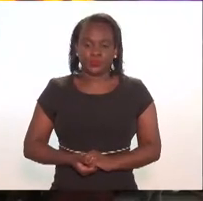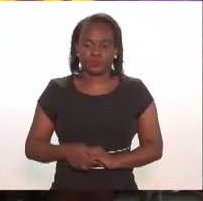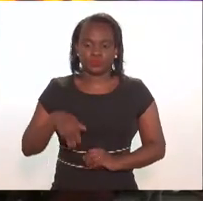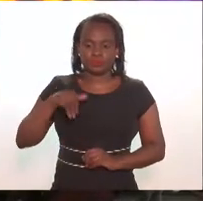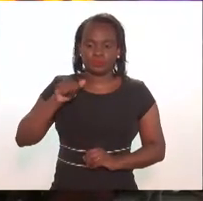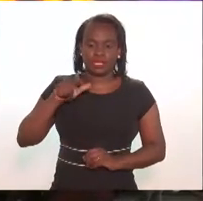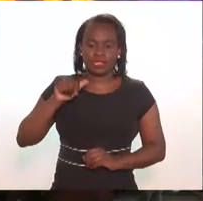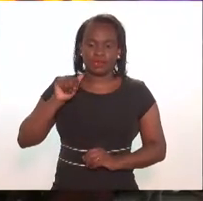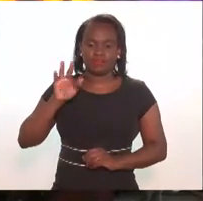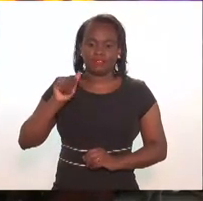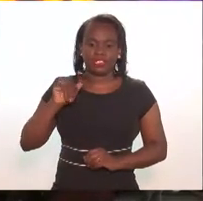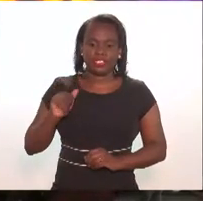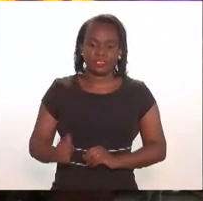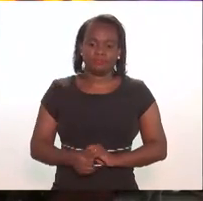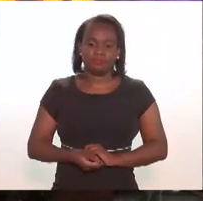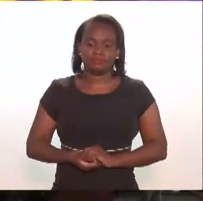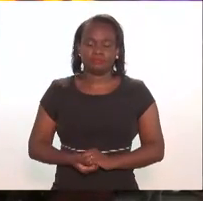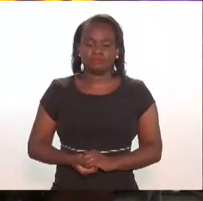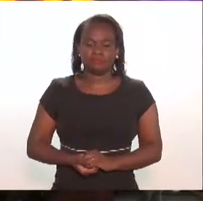Malafaia.